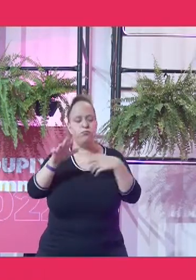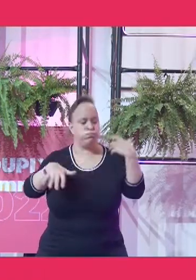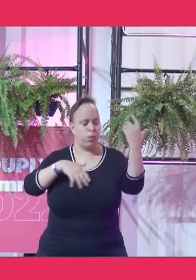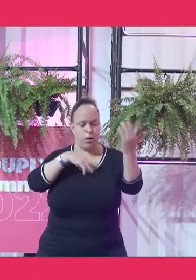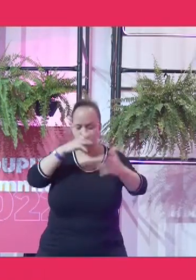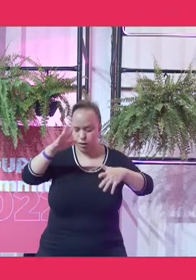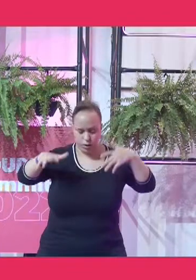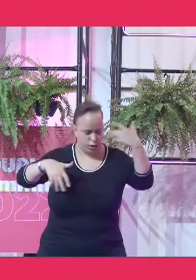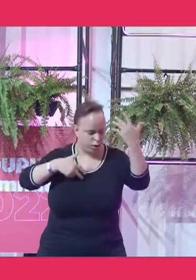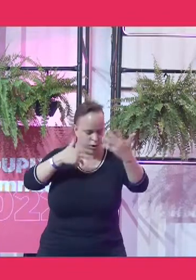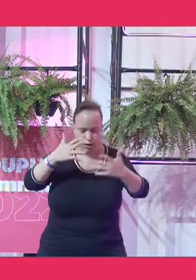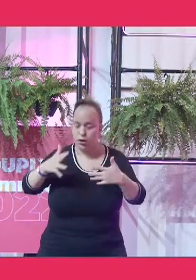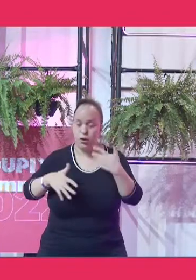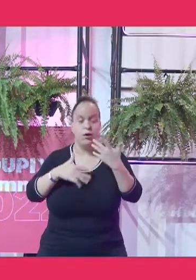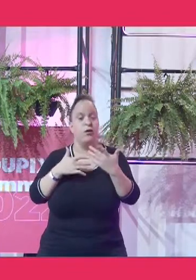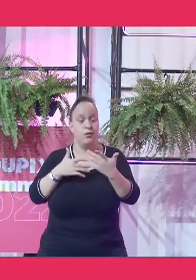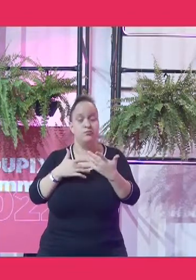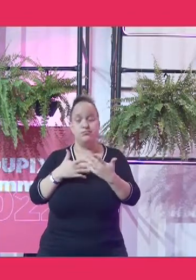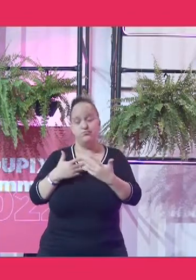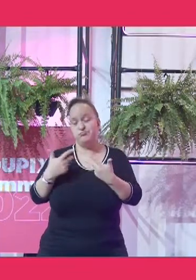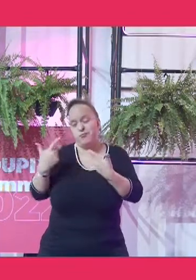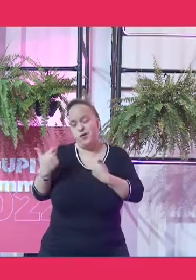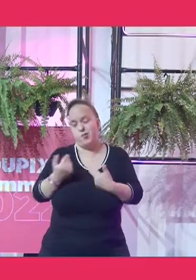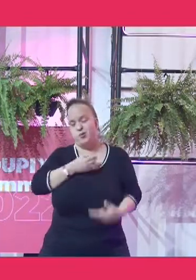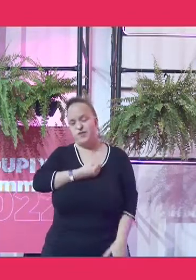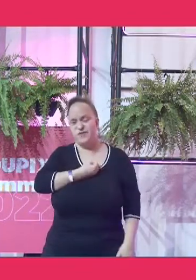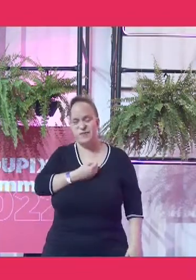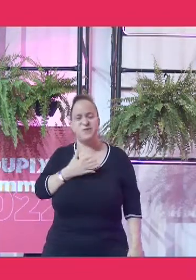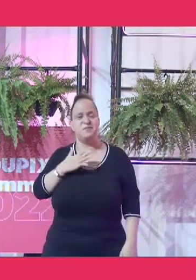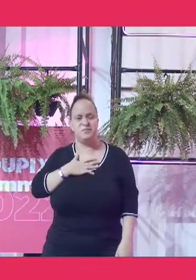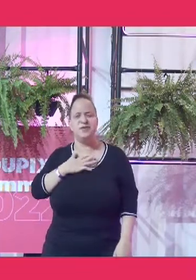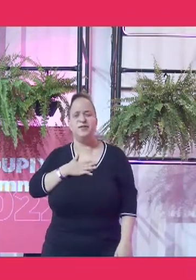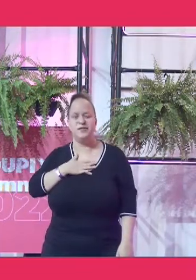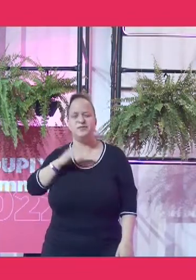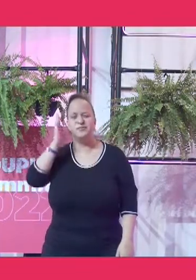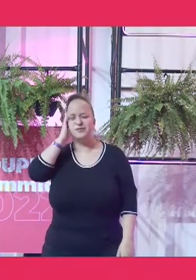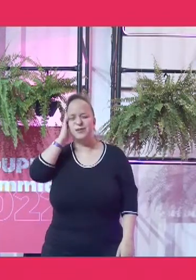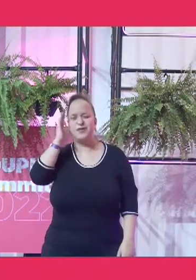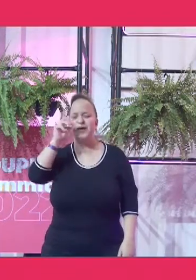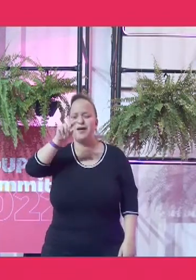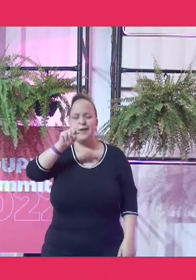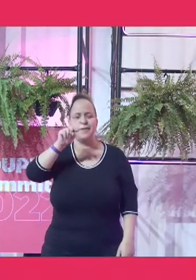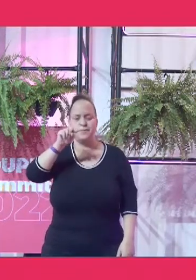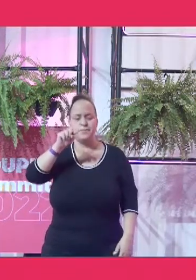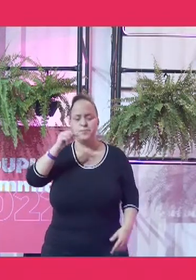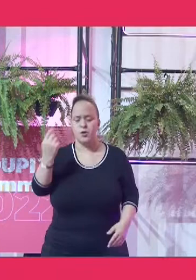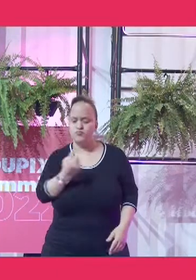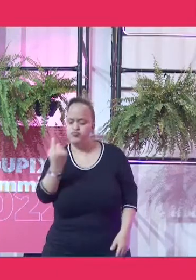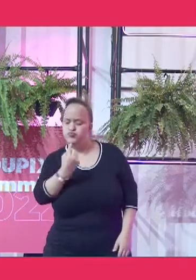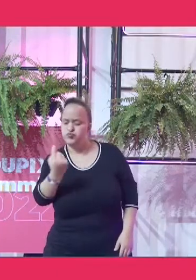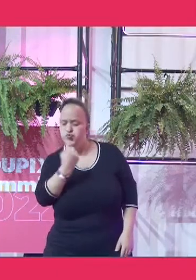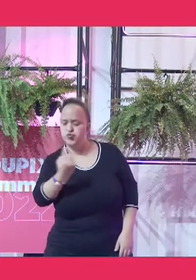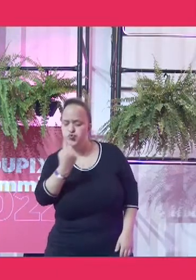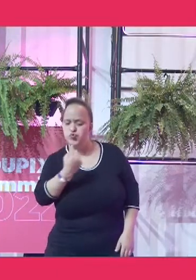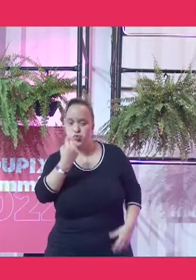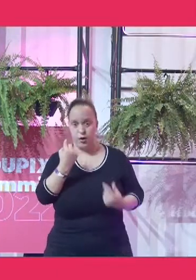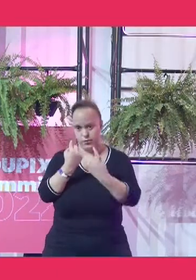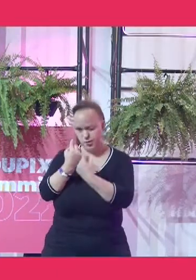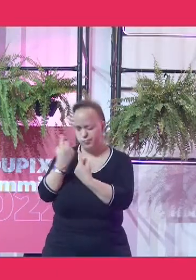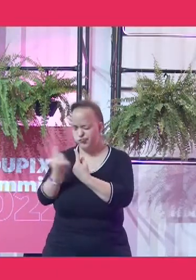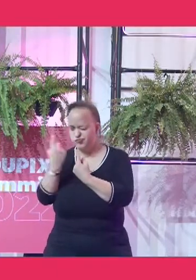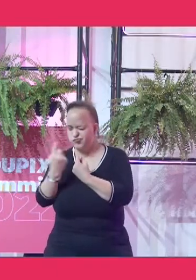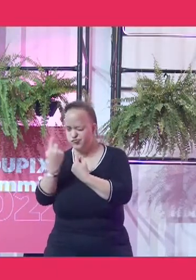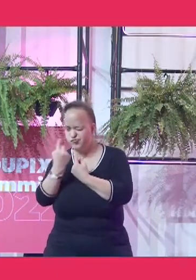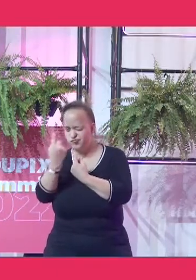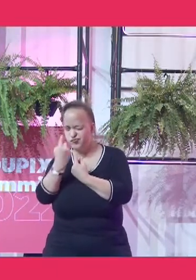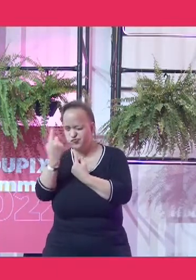é como eu me sinto na vida. O olho do furacão é basicamente aquele ponto onde o furacão acontece, que você está parado. Então, como